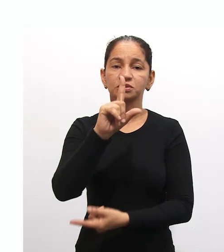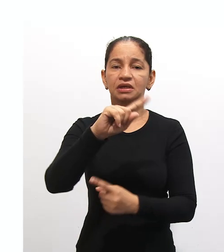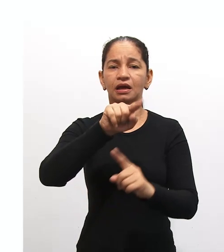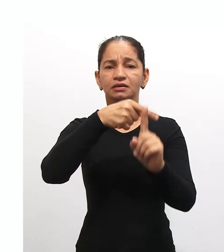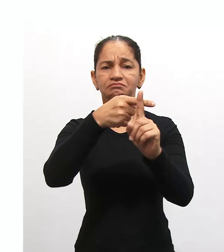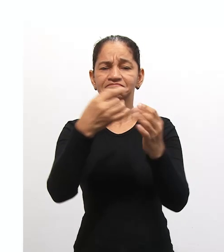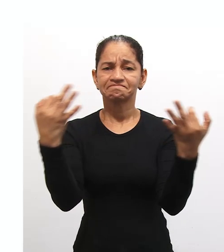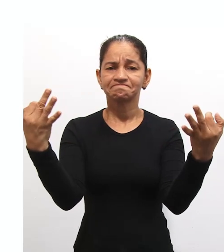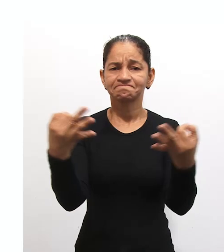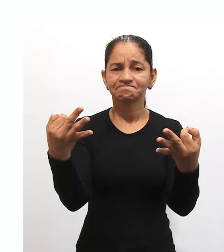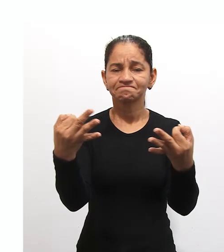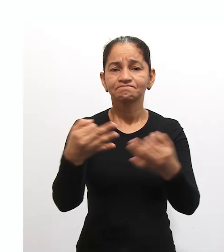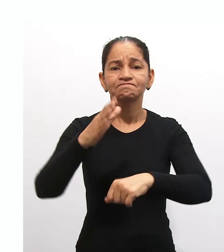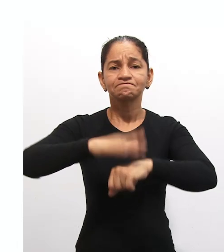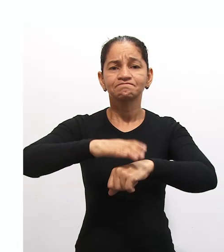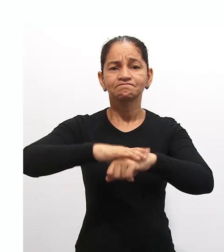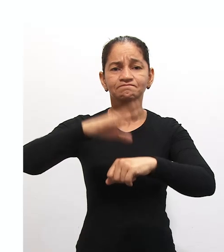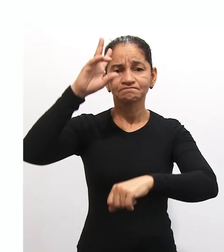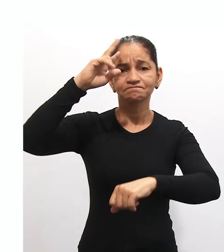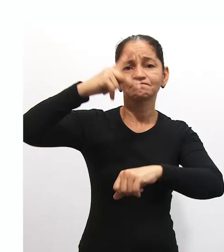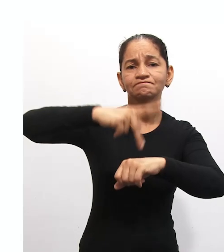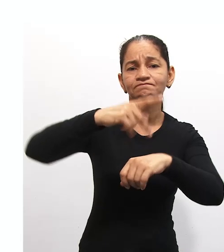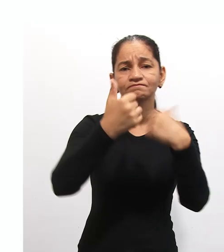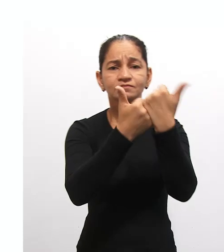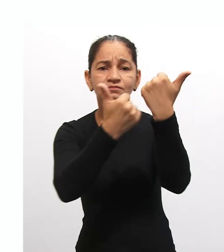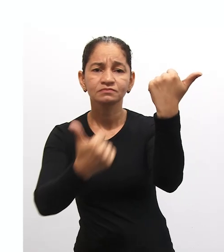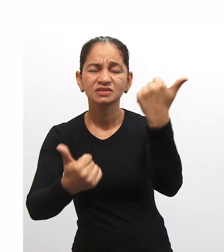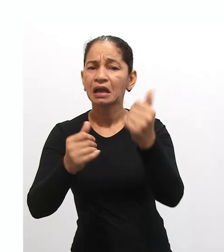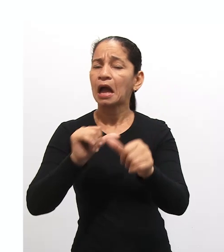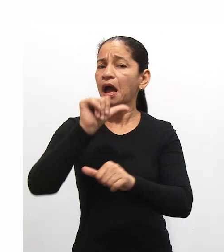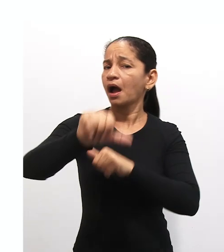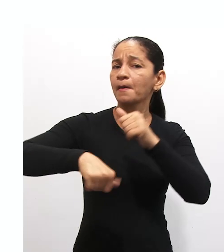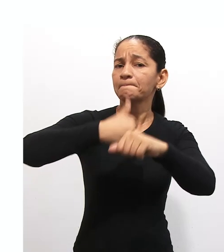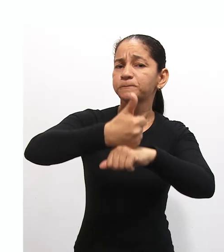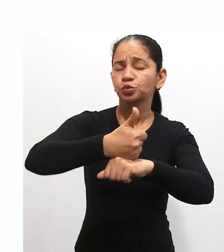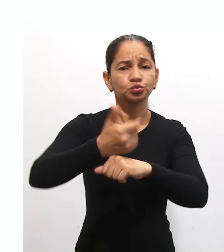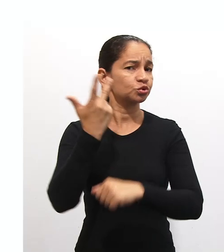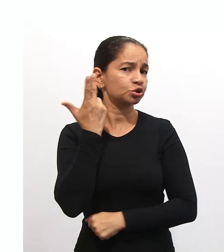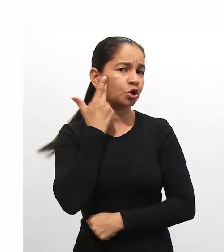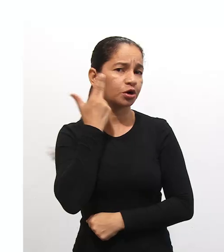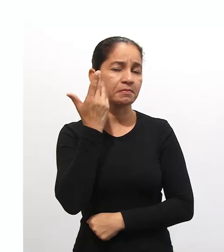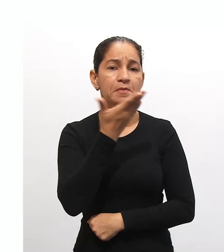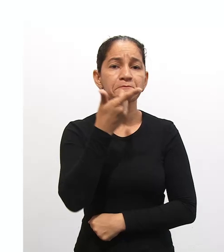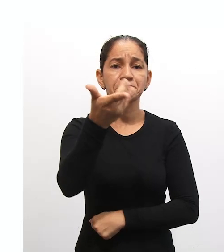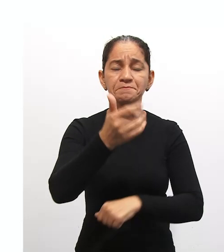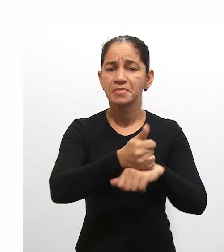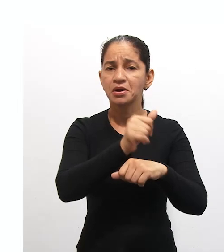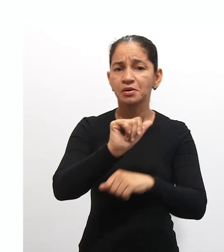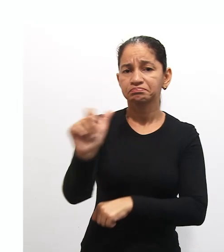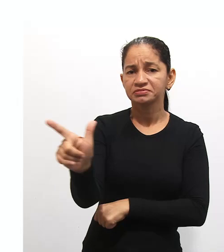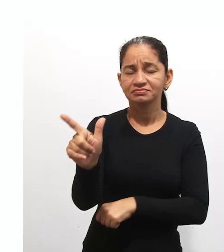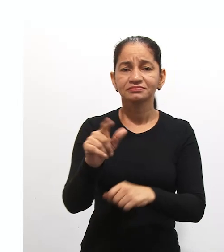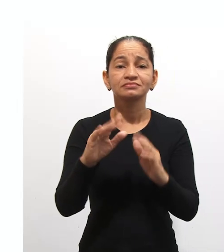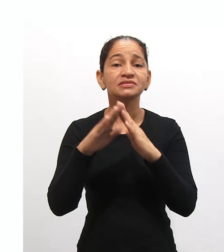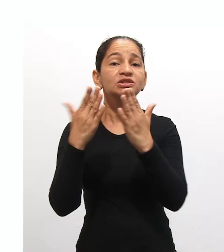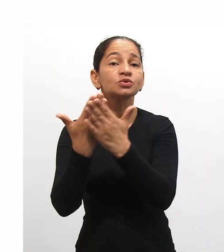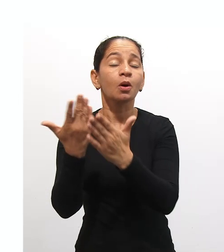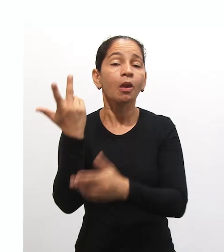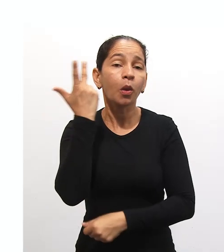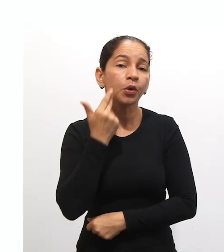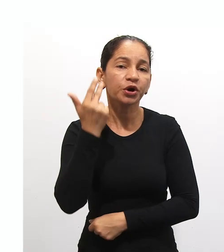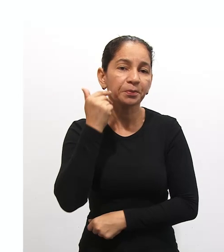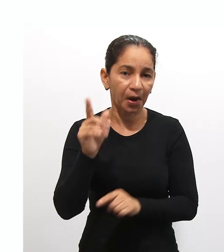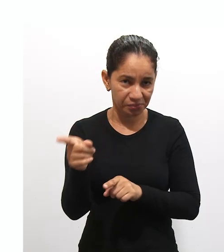coletivo, reflexões, coautoria, substituindo modelos burocráticos por práticas empáticas e participativas